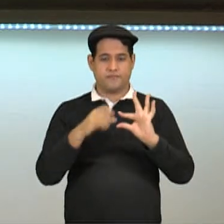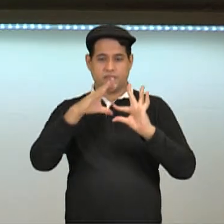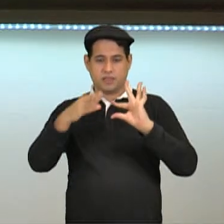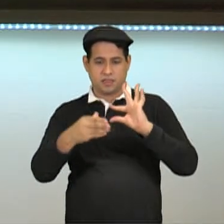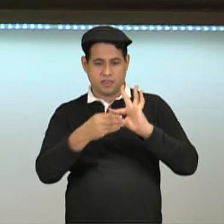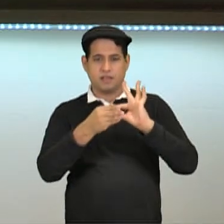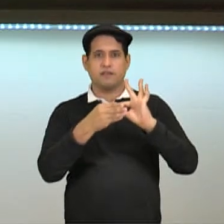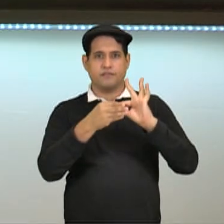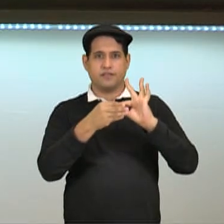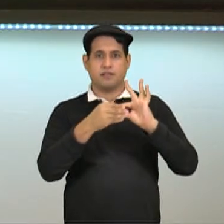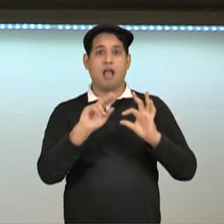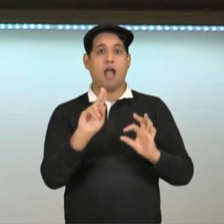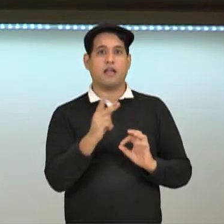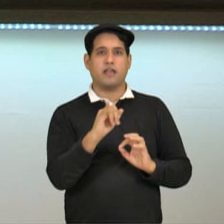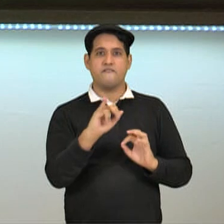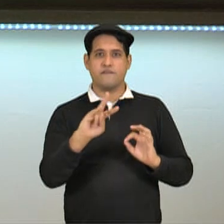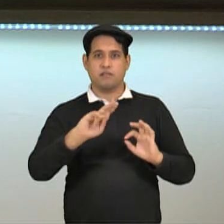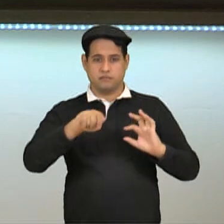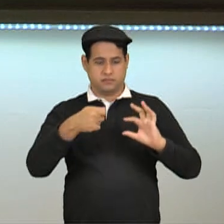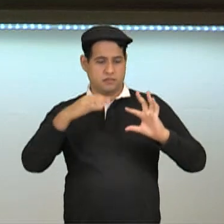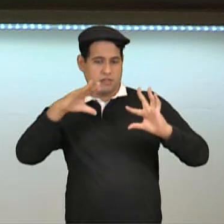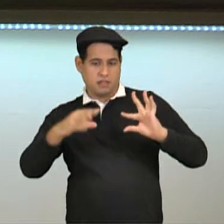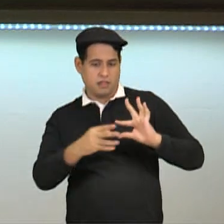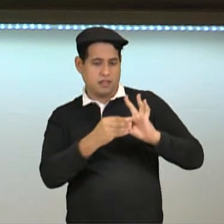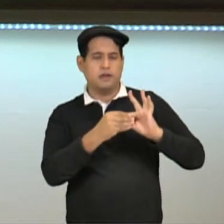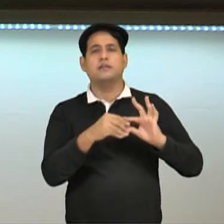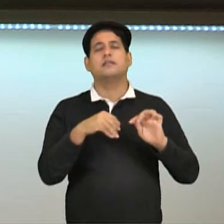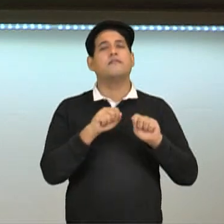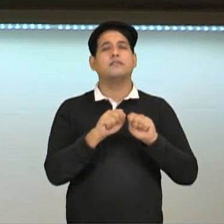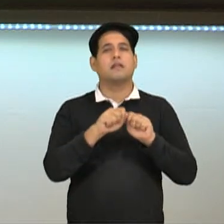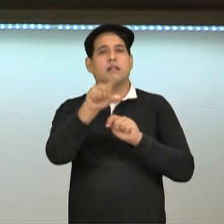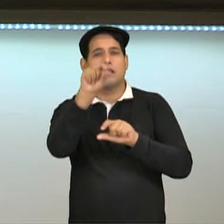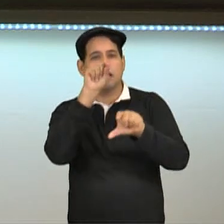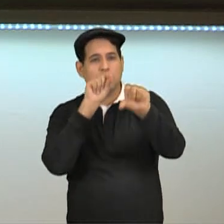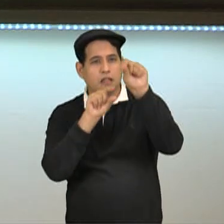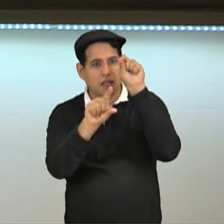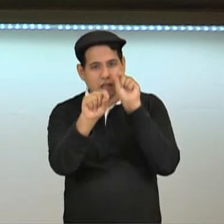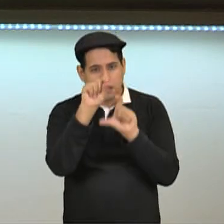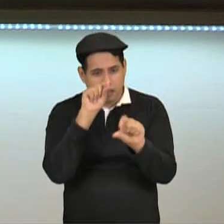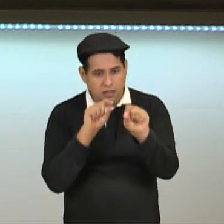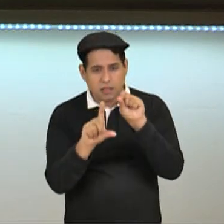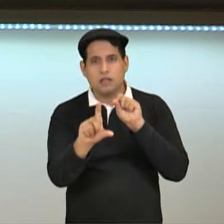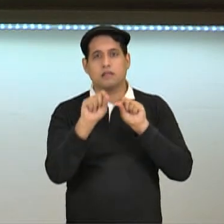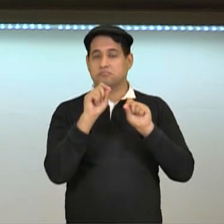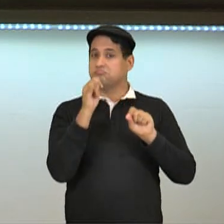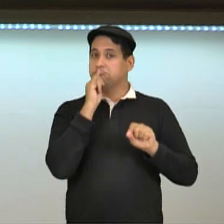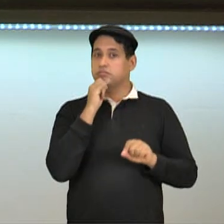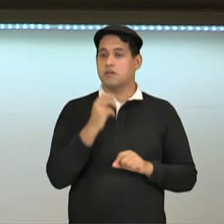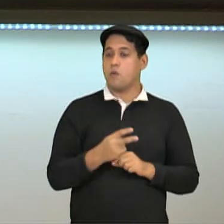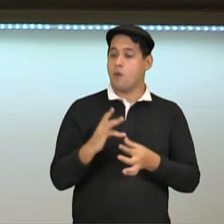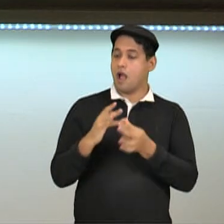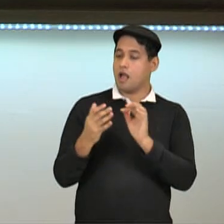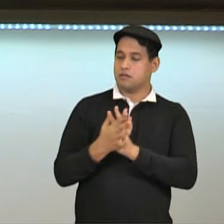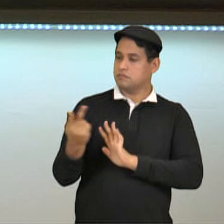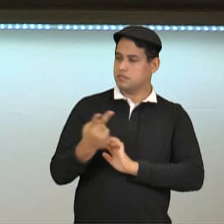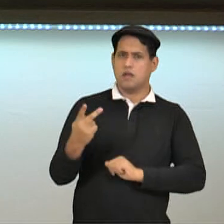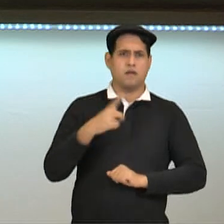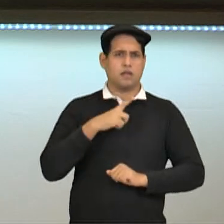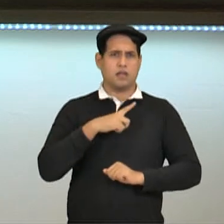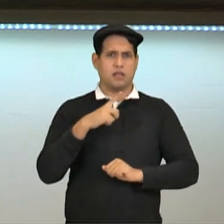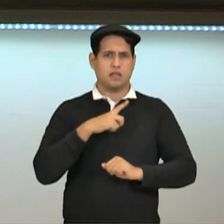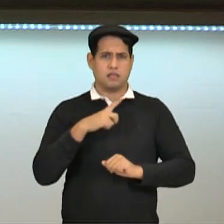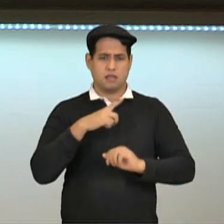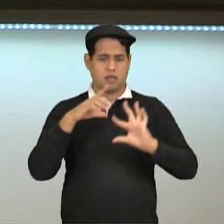mais ou menos assim. O He, ele fez seleção de casais que possuíam, né, que eram infectados pelo vírus do HIV.